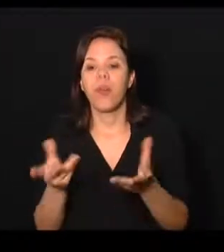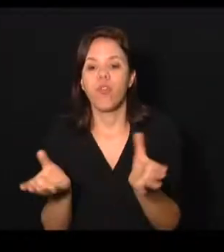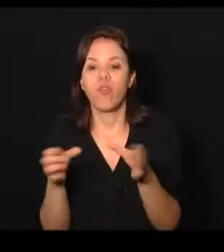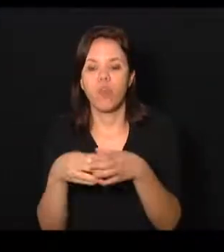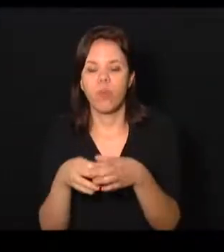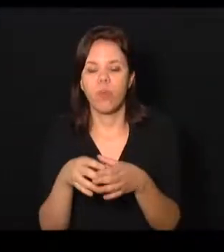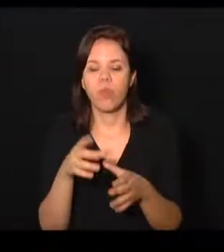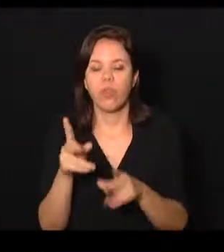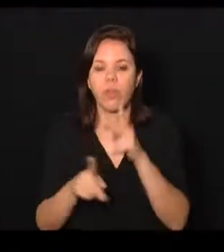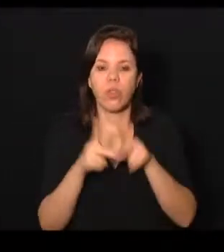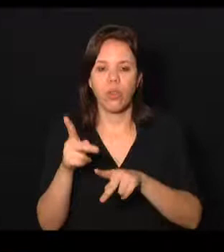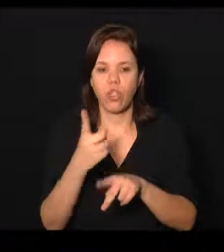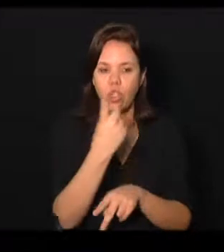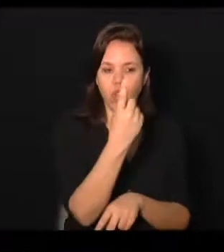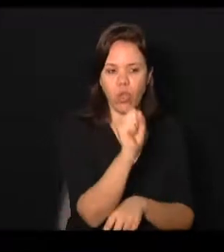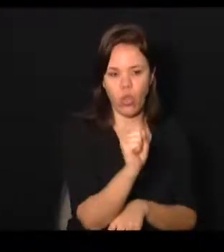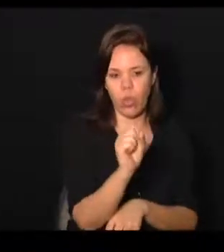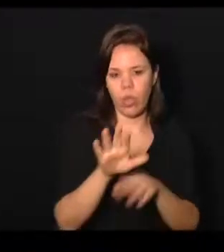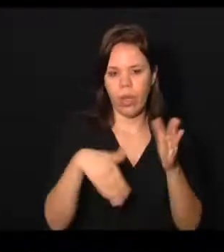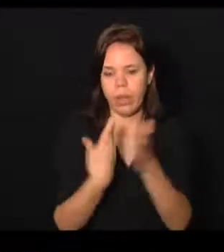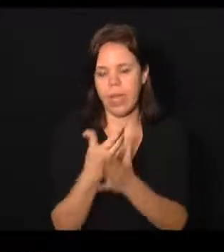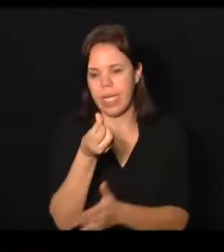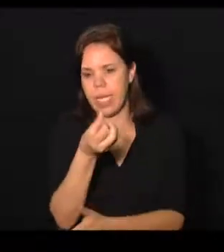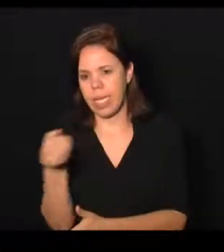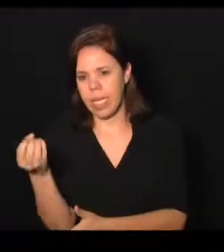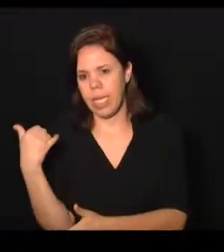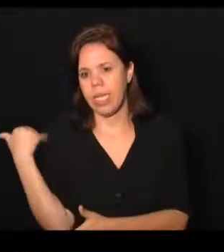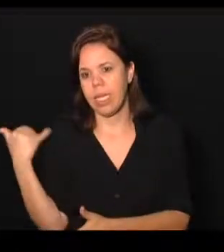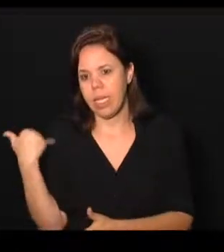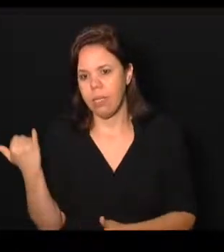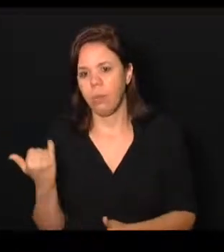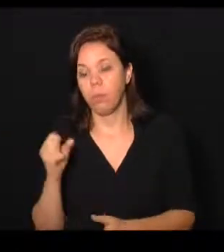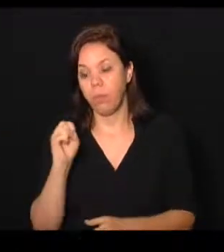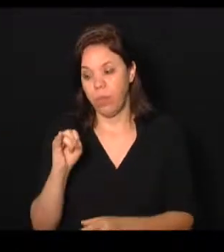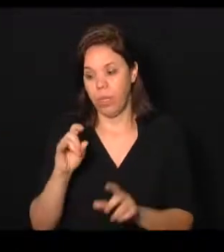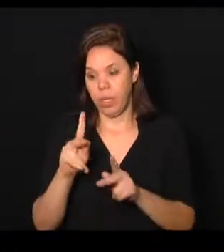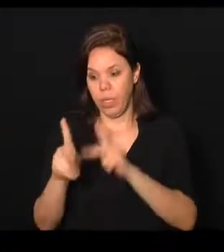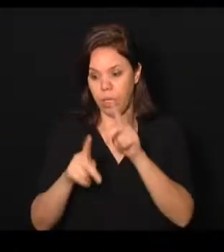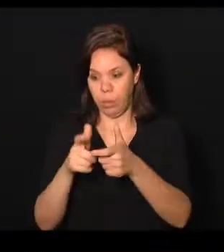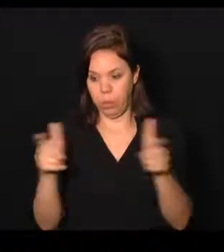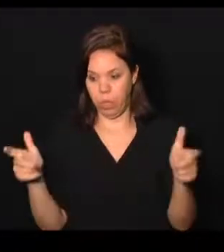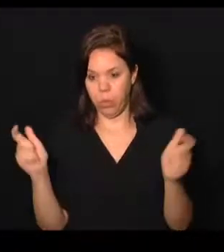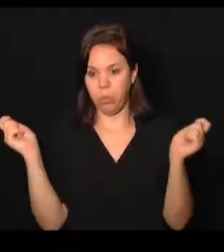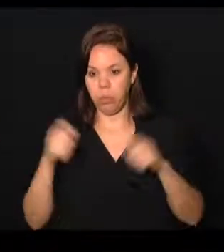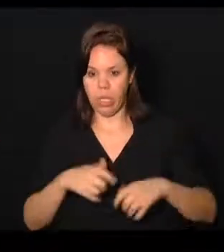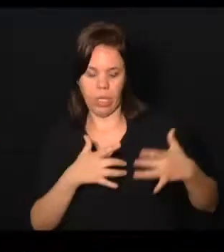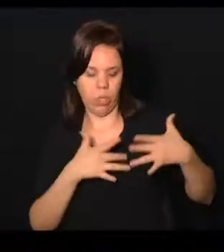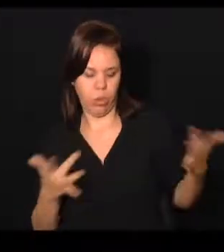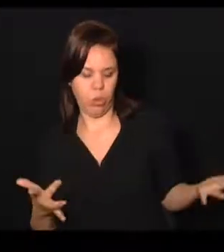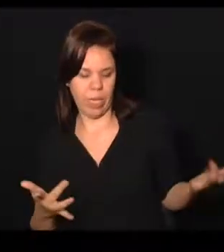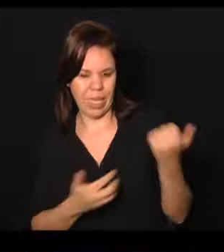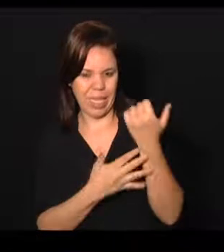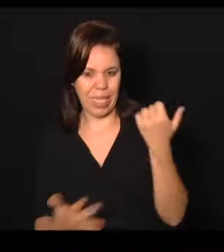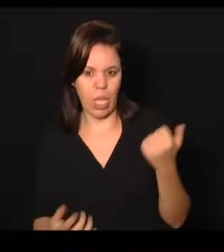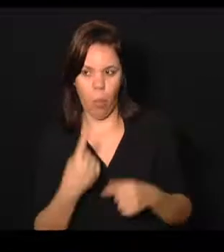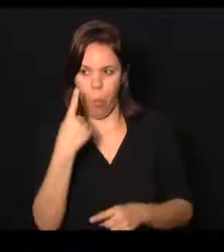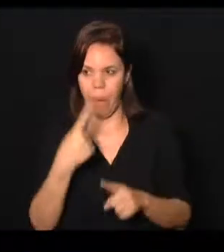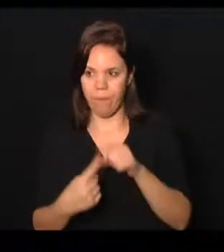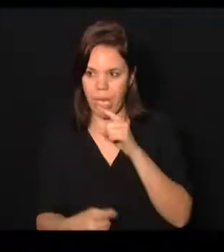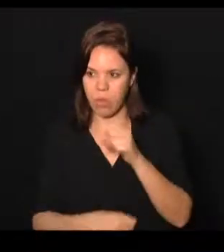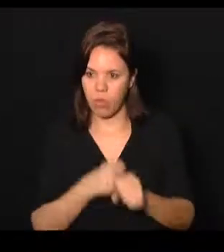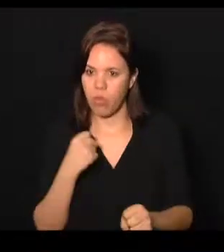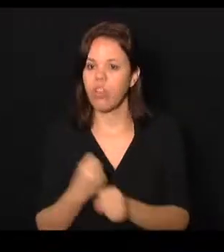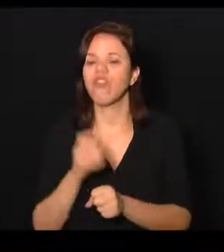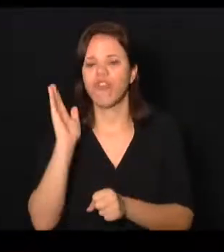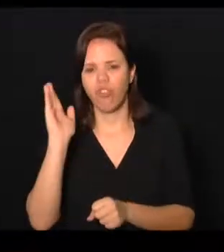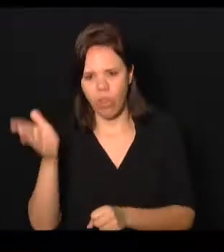e 60 anos. Se essa população doasse sangue pelo menos uma vez por ano, nós já teríamos